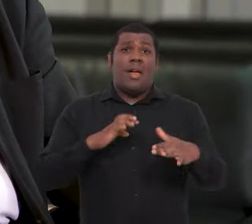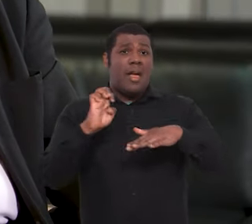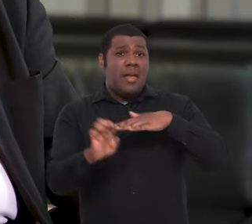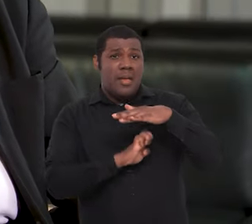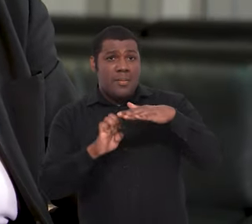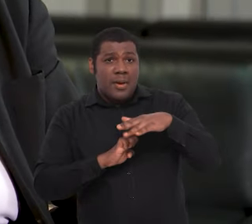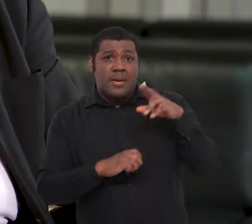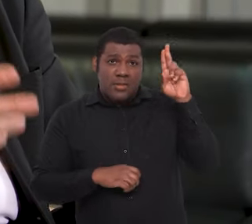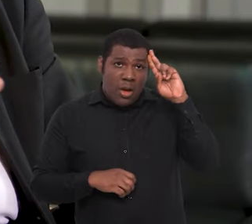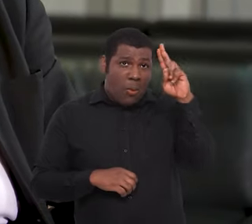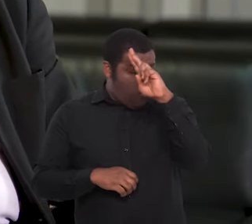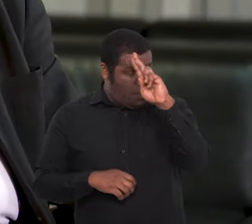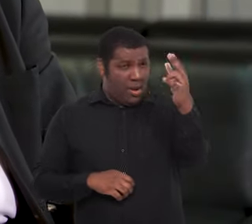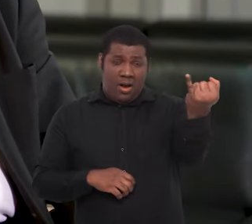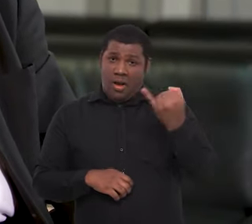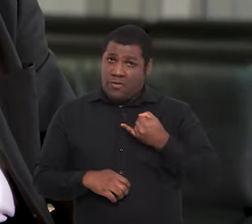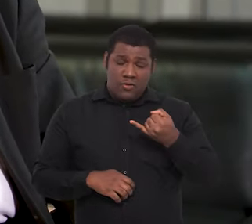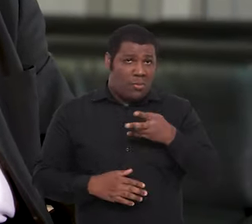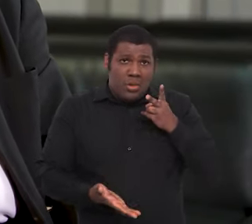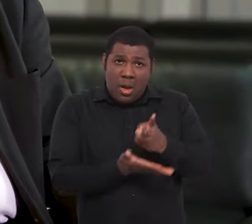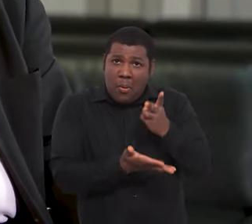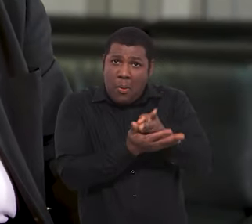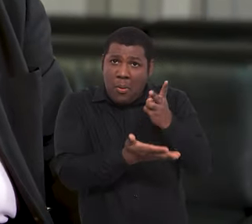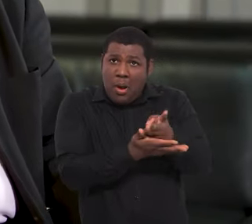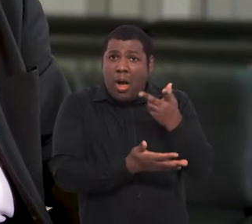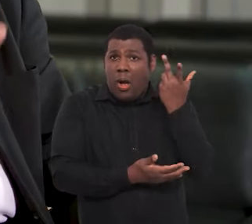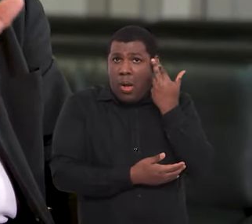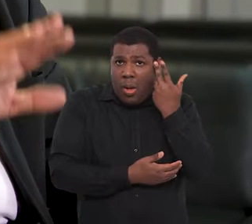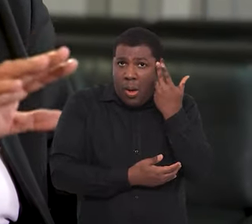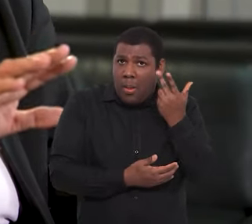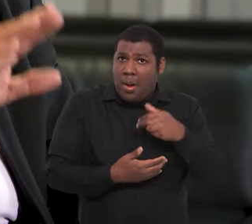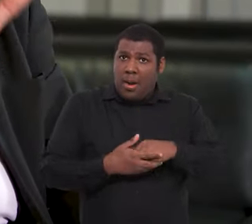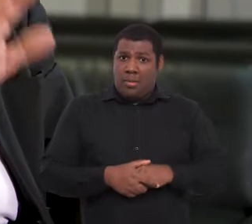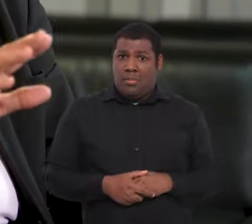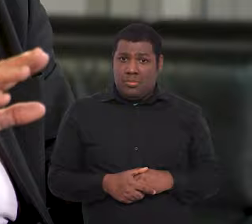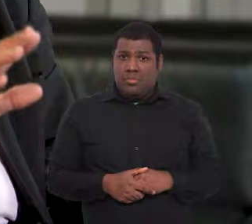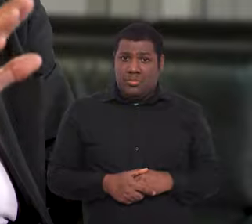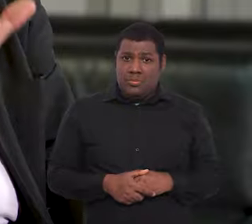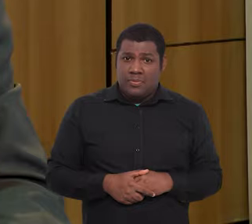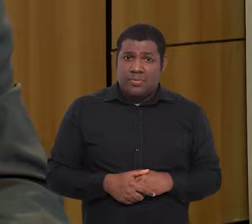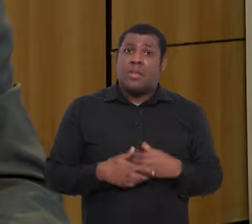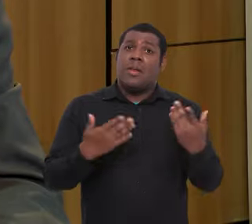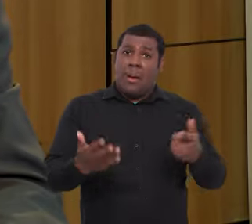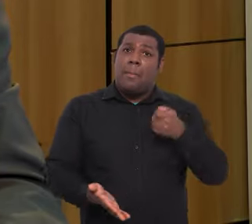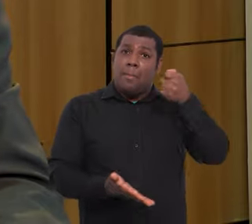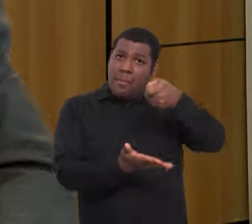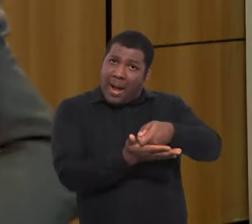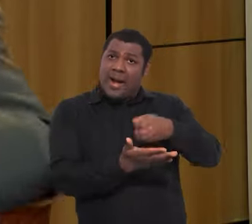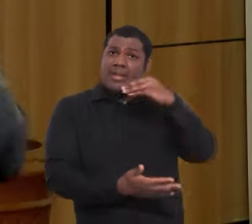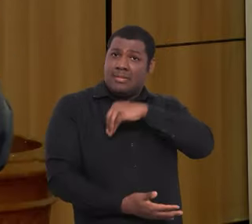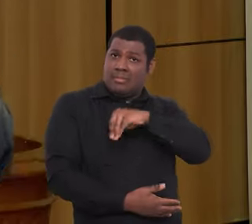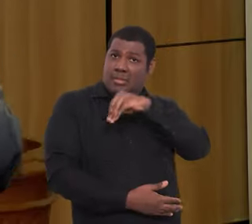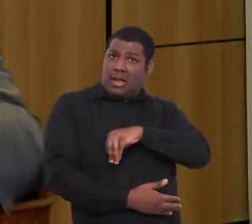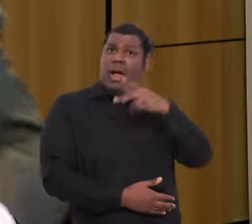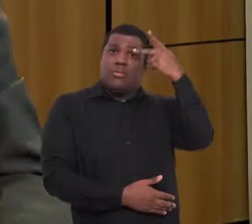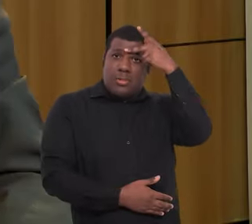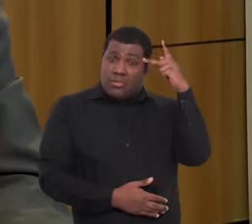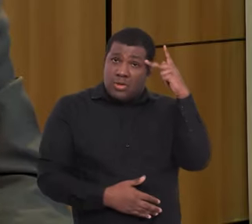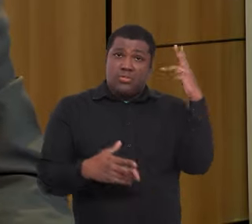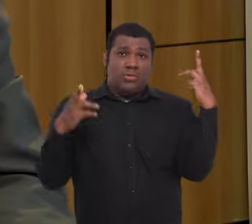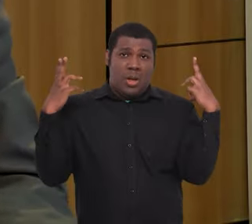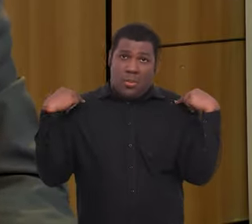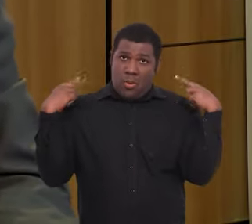eles têm portanto eles devem estar ganhando bem de garantir o pagamento mínimo a você para aumentar tua